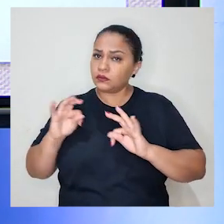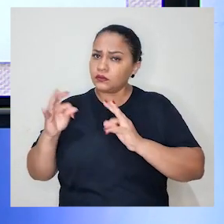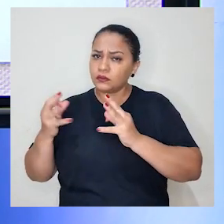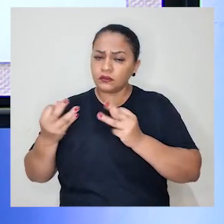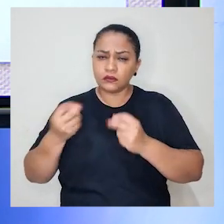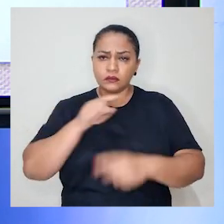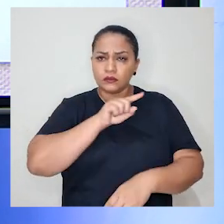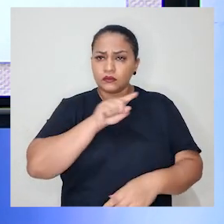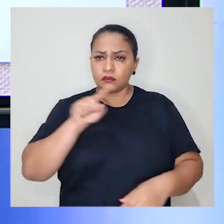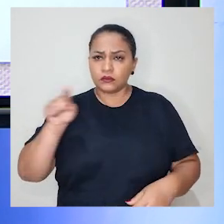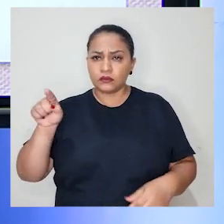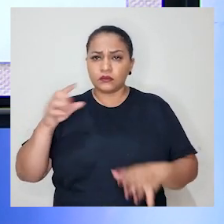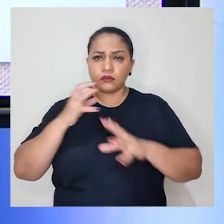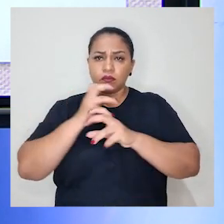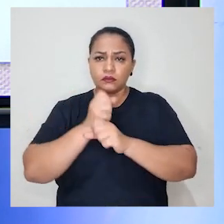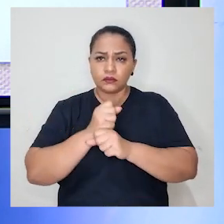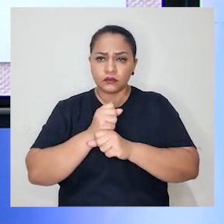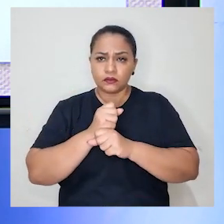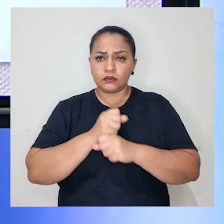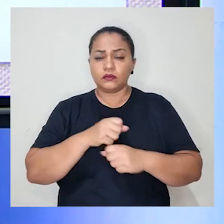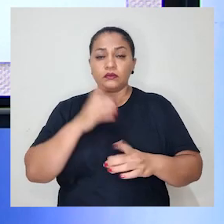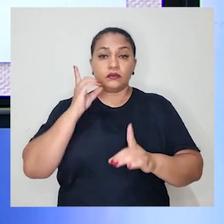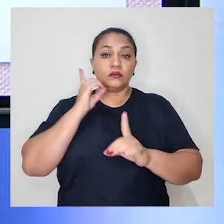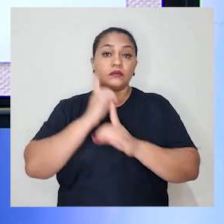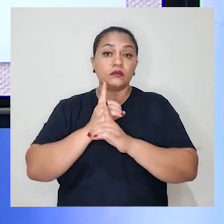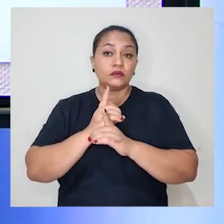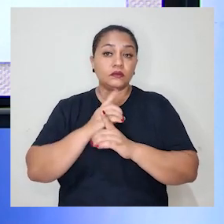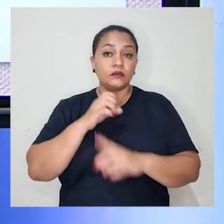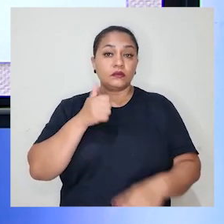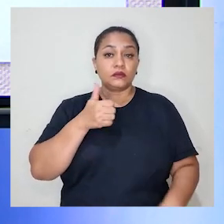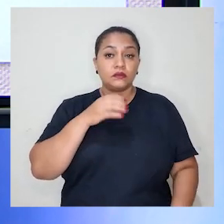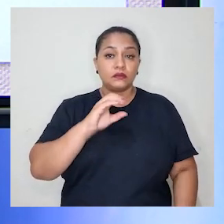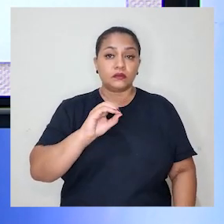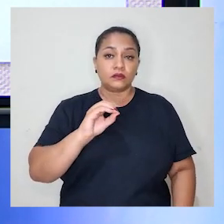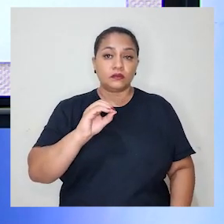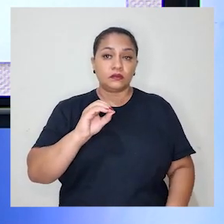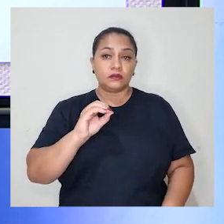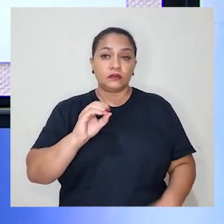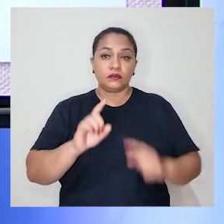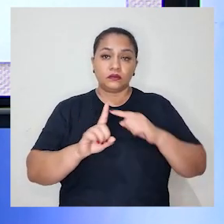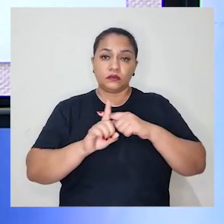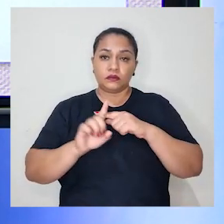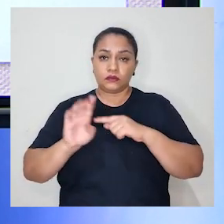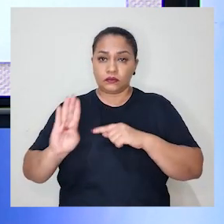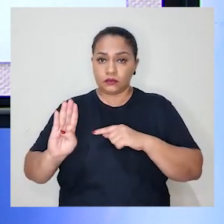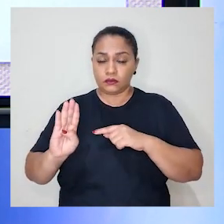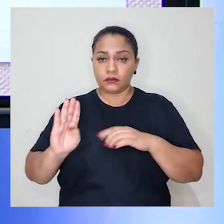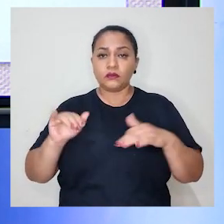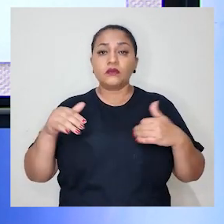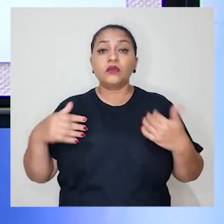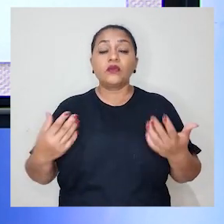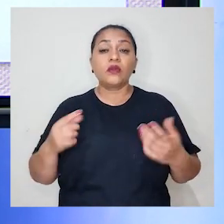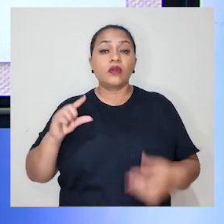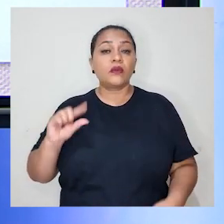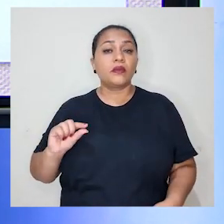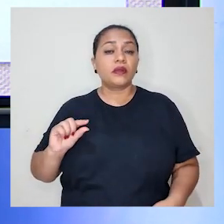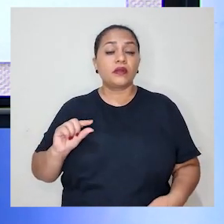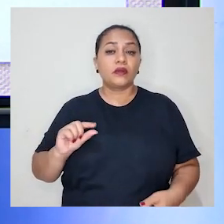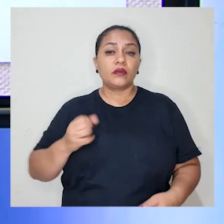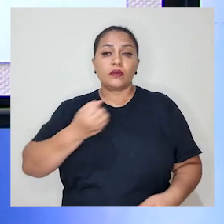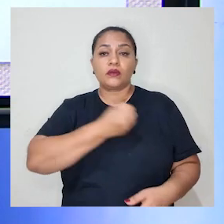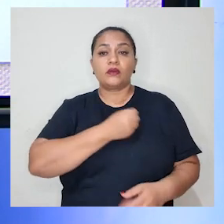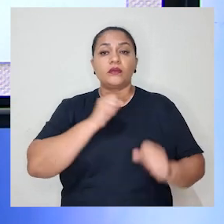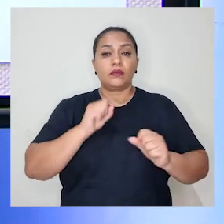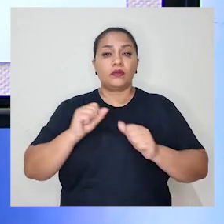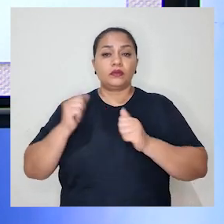os algarismos. Somando tudo, eu encontro 10 mais B. E aí, qual vai ser o menor número que eu